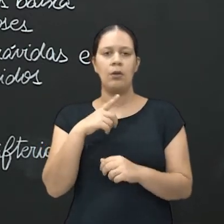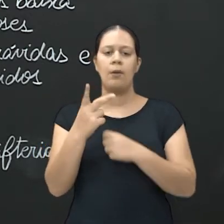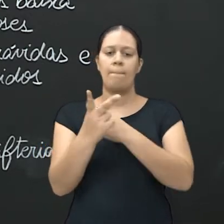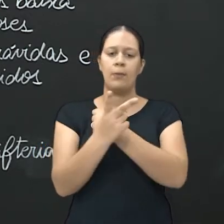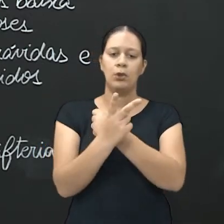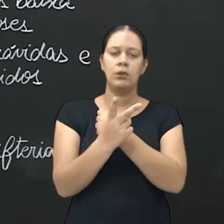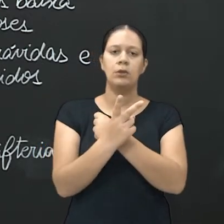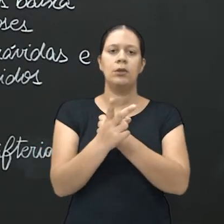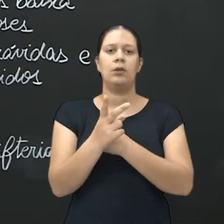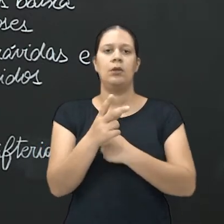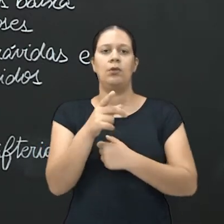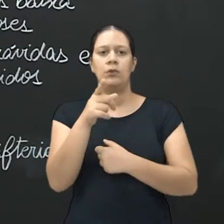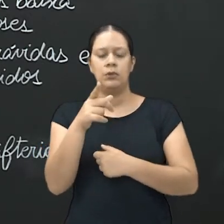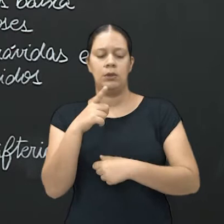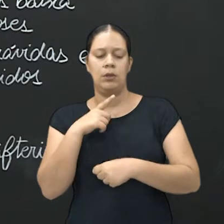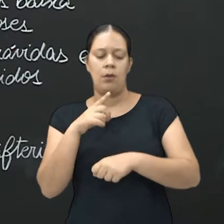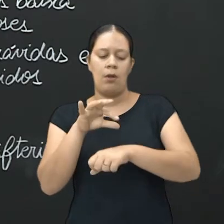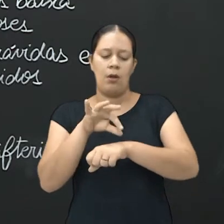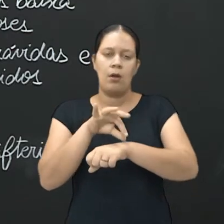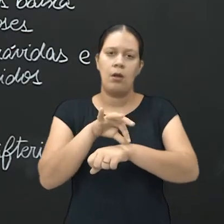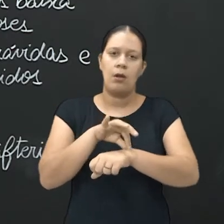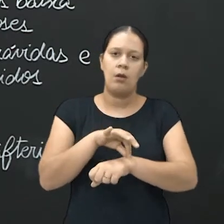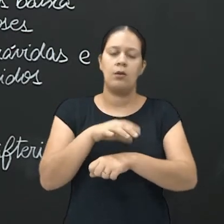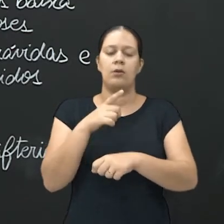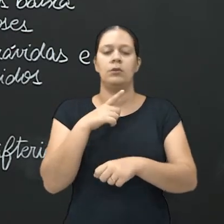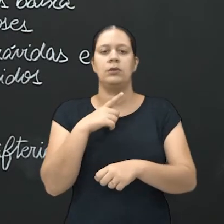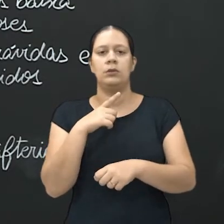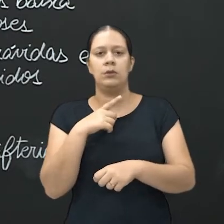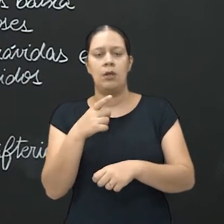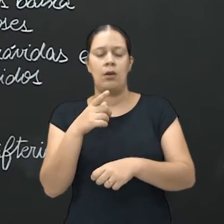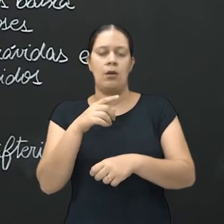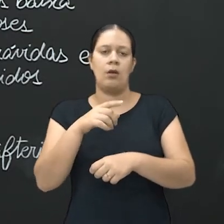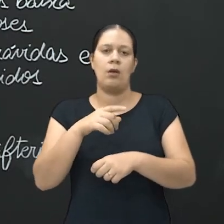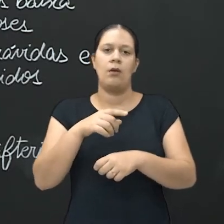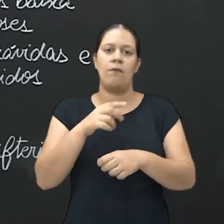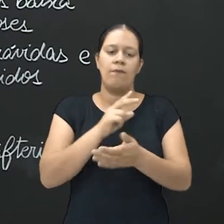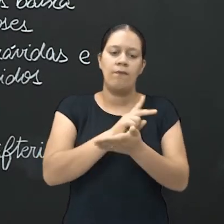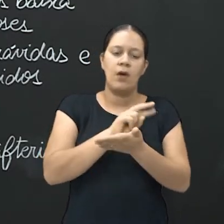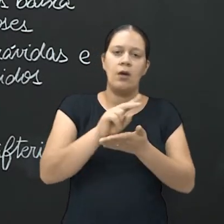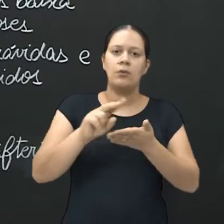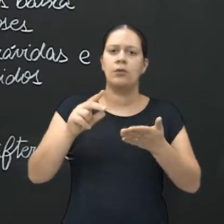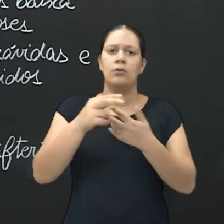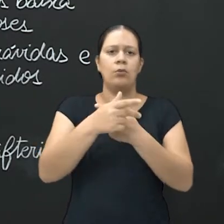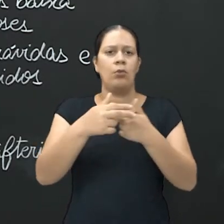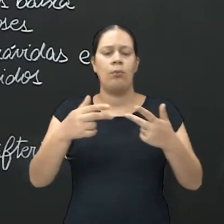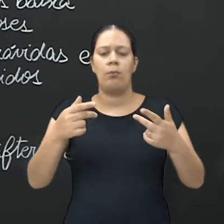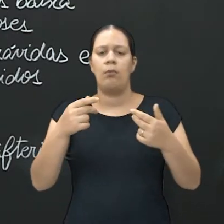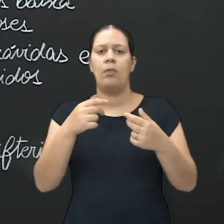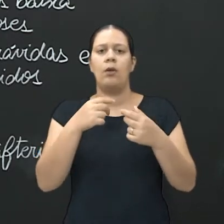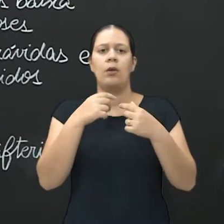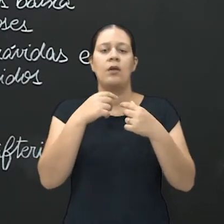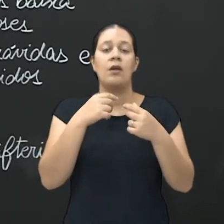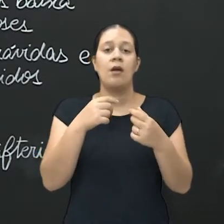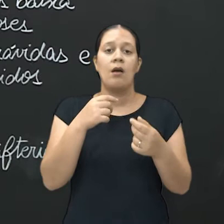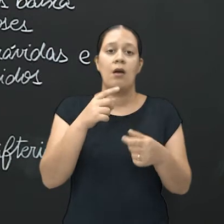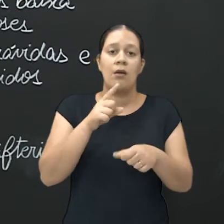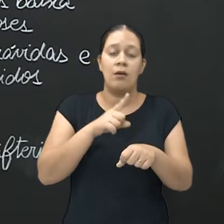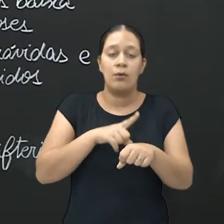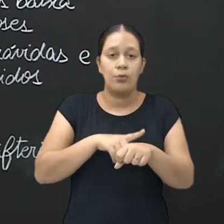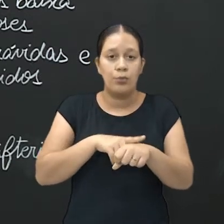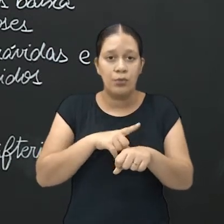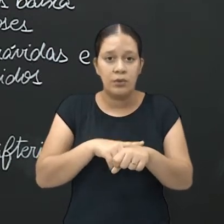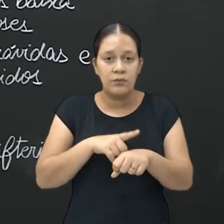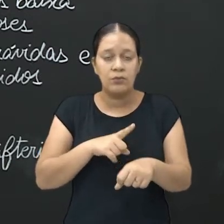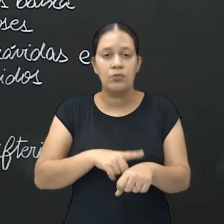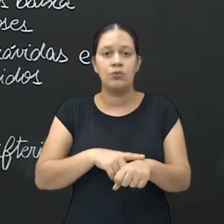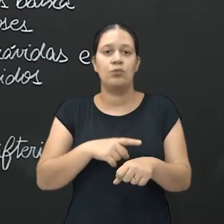própria pele, você tem ácido clorídrico, você tem lágrimas, você tem pelos. São barreiras de proteção. Agora, tem hora que não tem jeito.